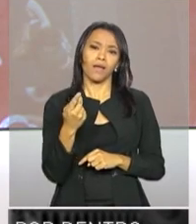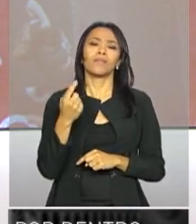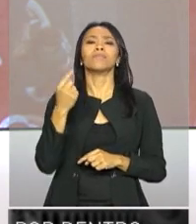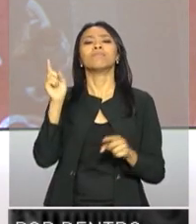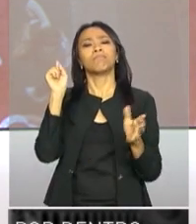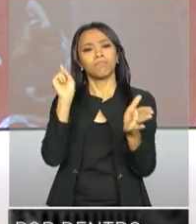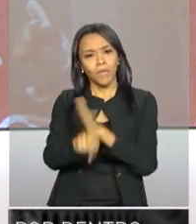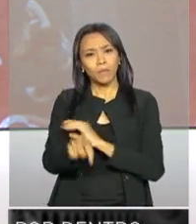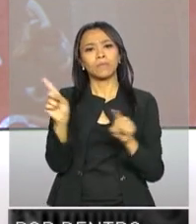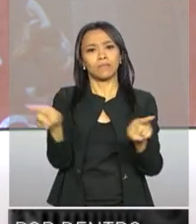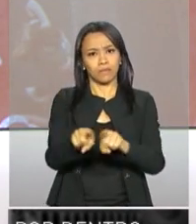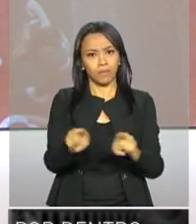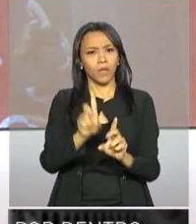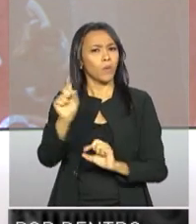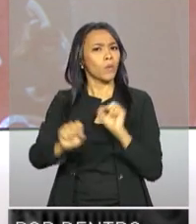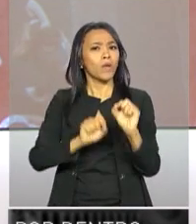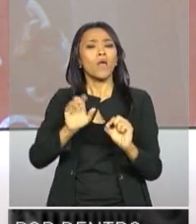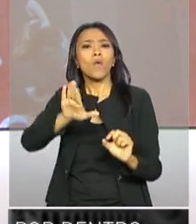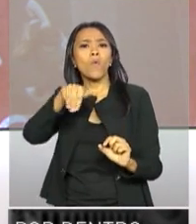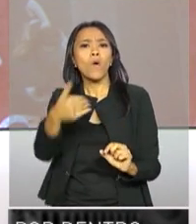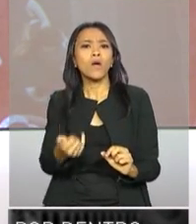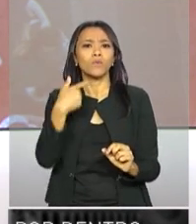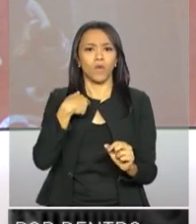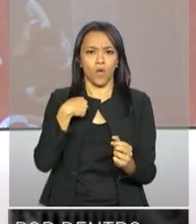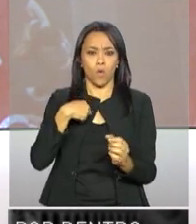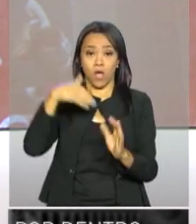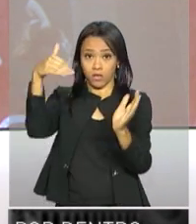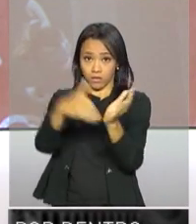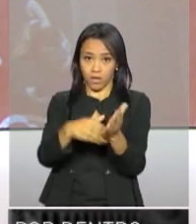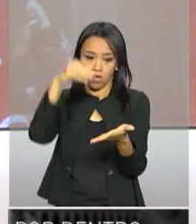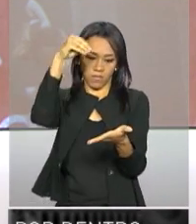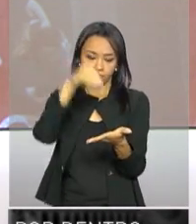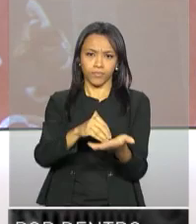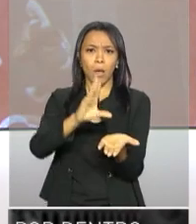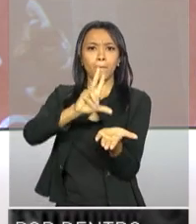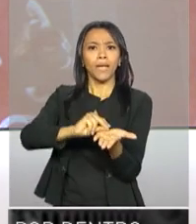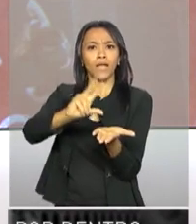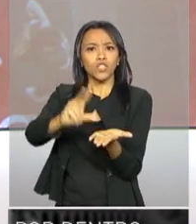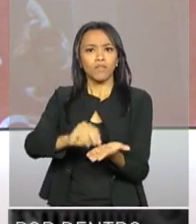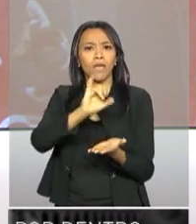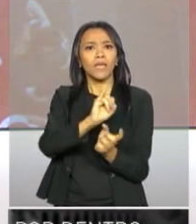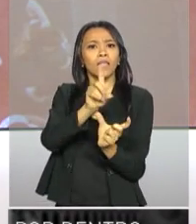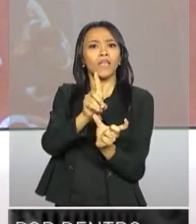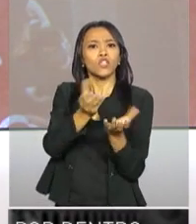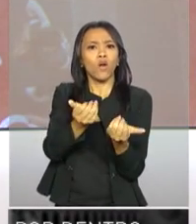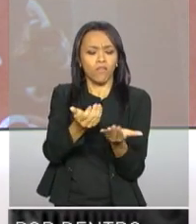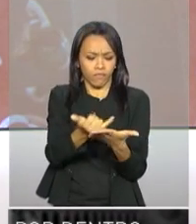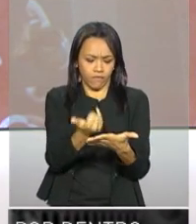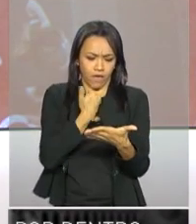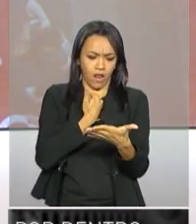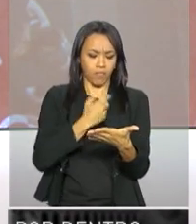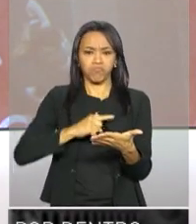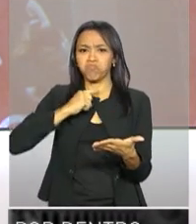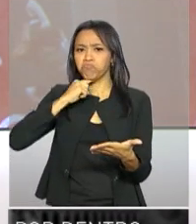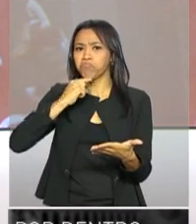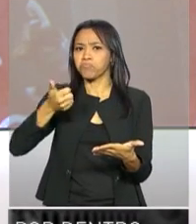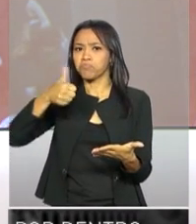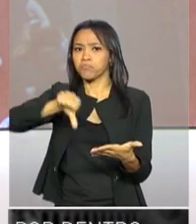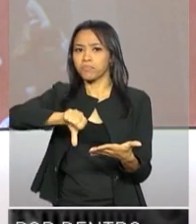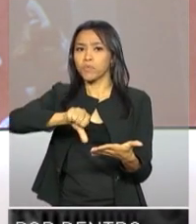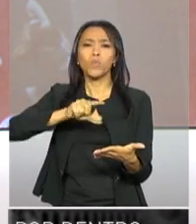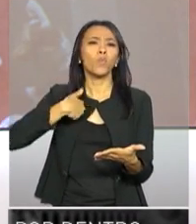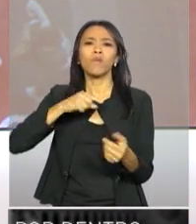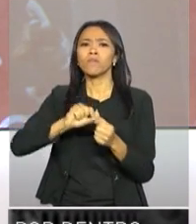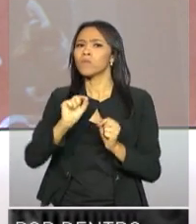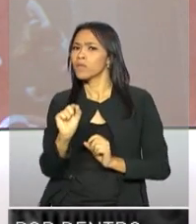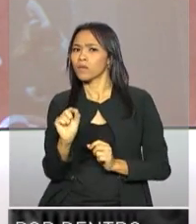a seguinte pergunta quando vou efetuar o login no aplicativo da ID jovem aparece a mensagem cadastro não efetuado